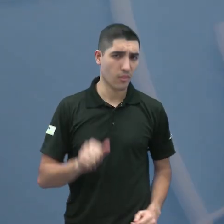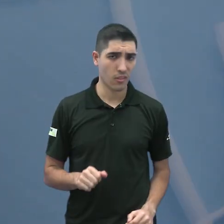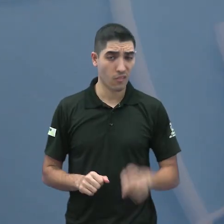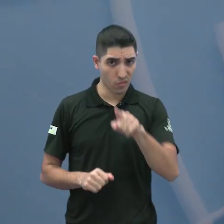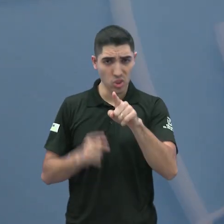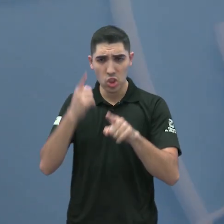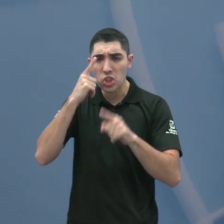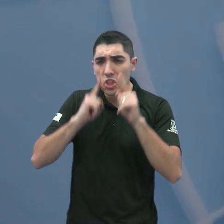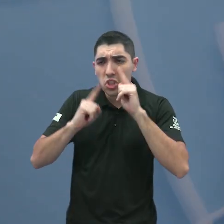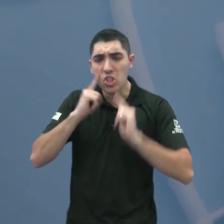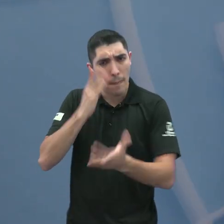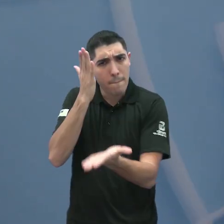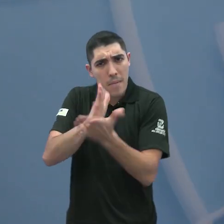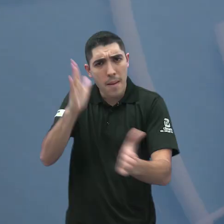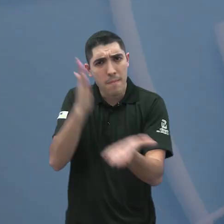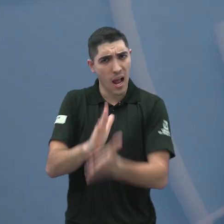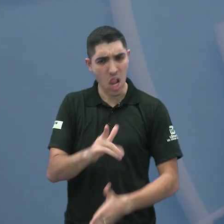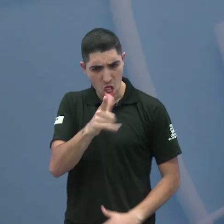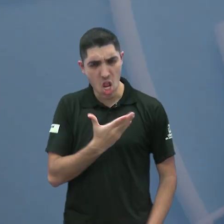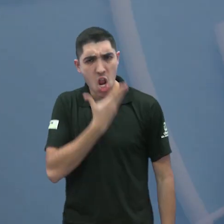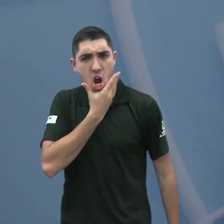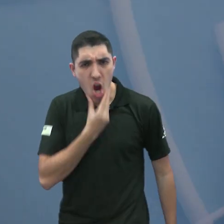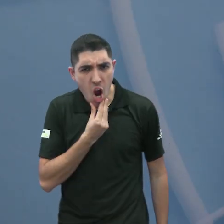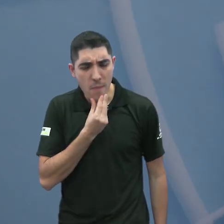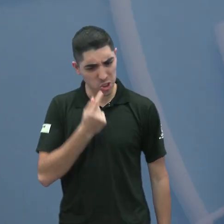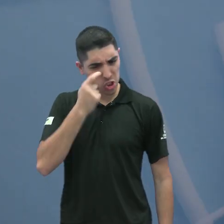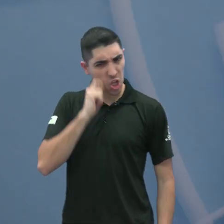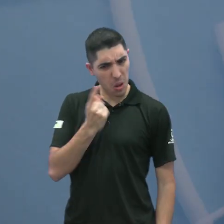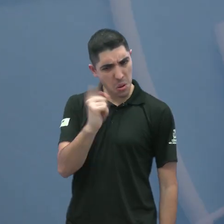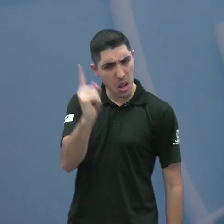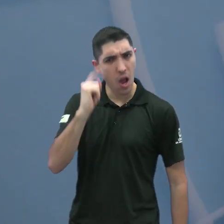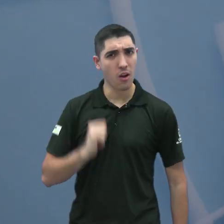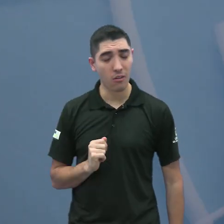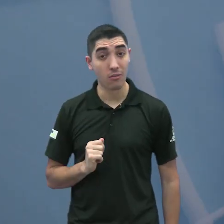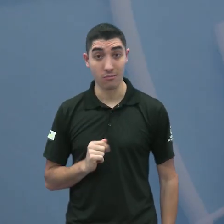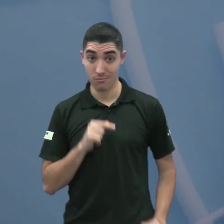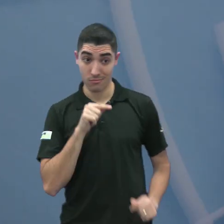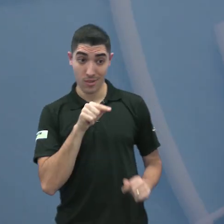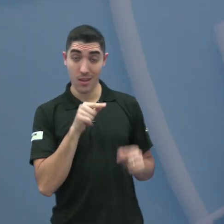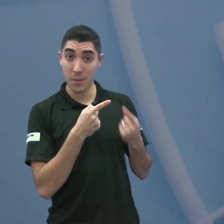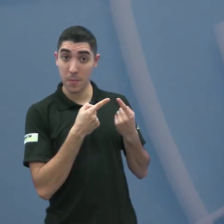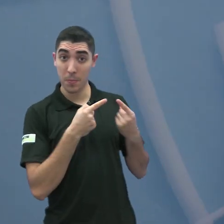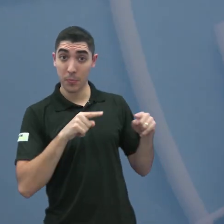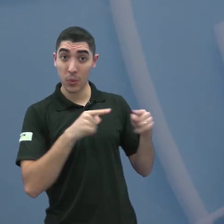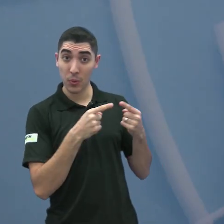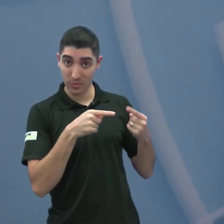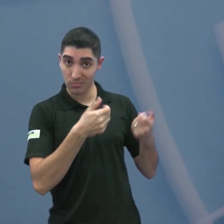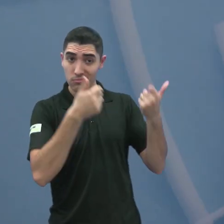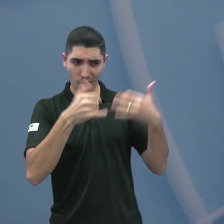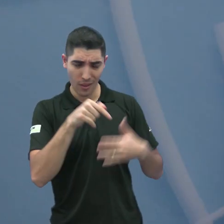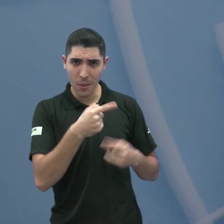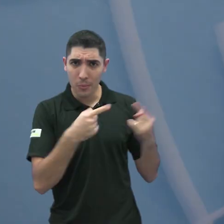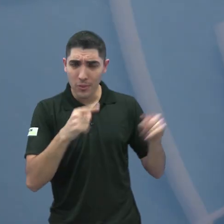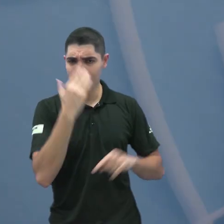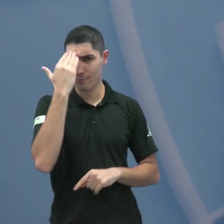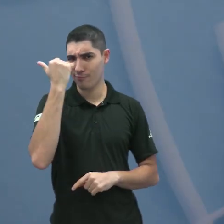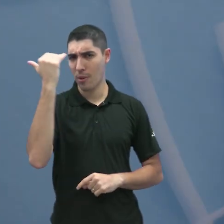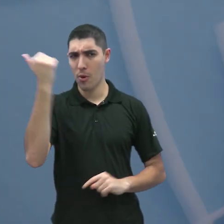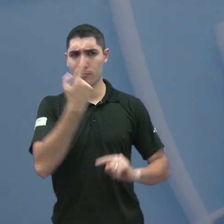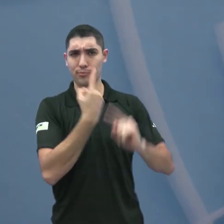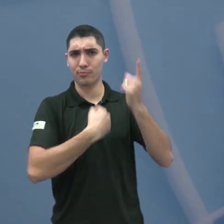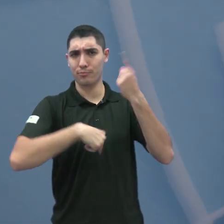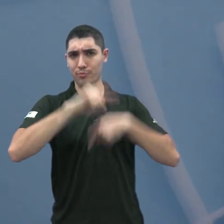engole teu choro, porque homem que é homem mesmo não chora. Já dizia uma música que, por sinal, fez muito sucesso por